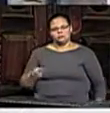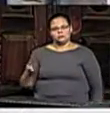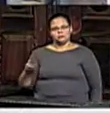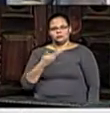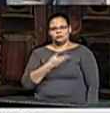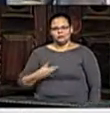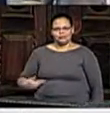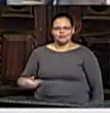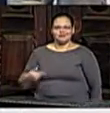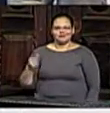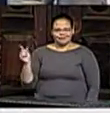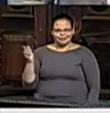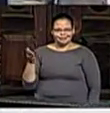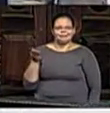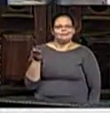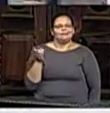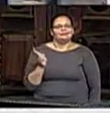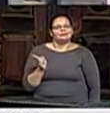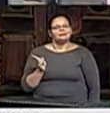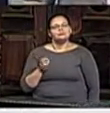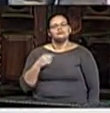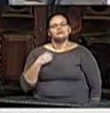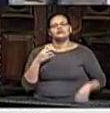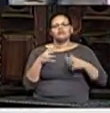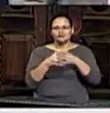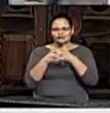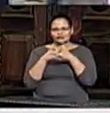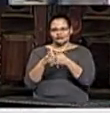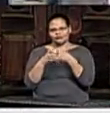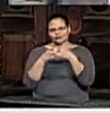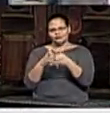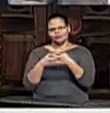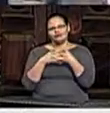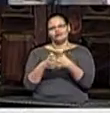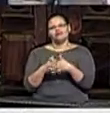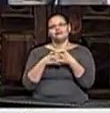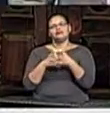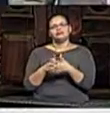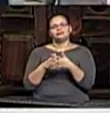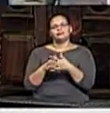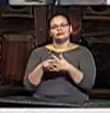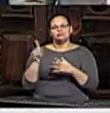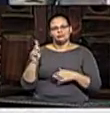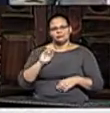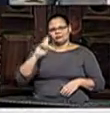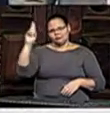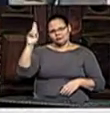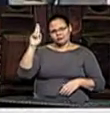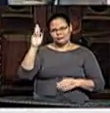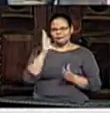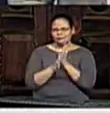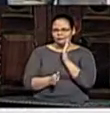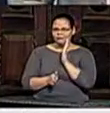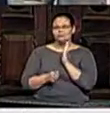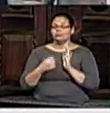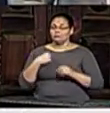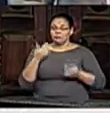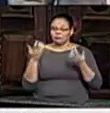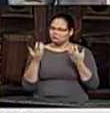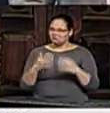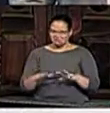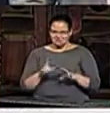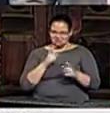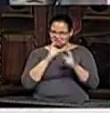governador em confundir e fugir das suas responsabilidades. Eu não quero travar